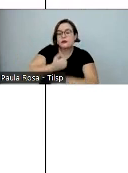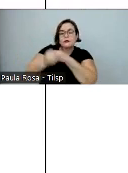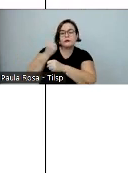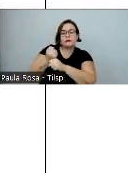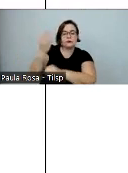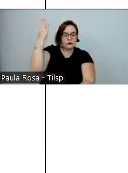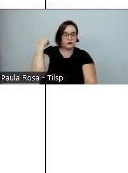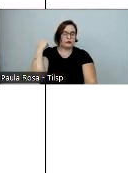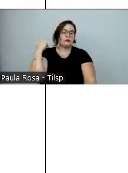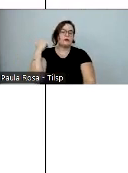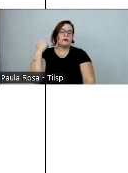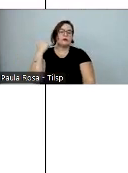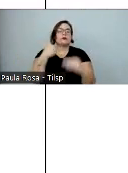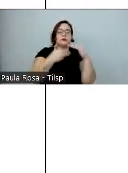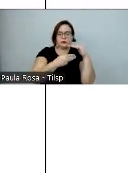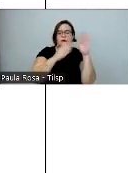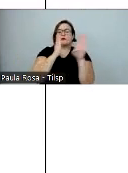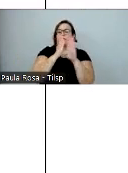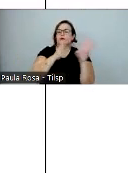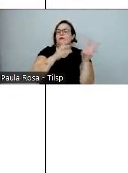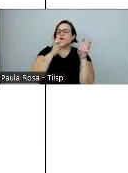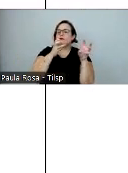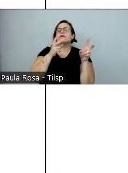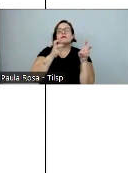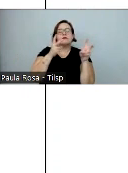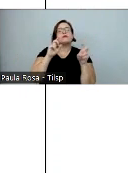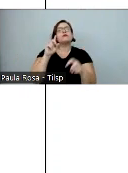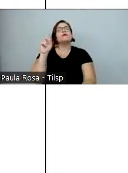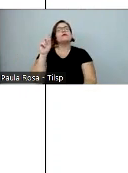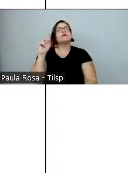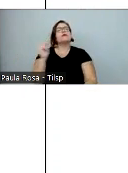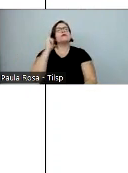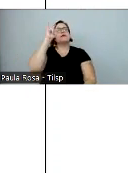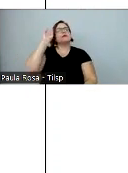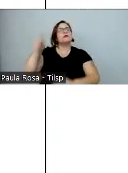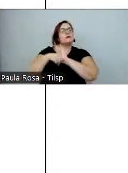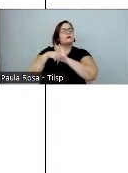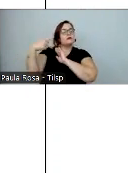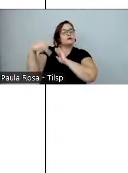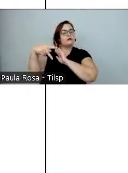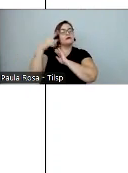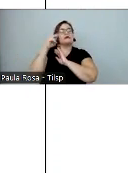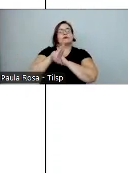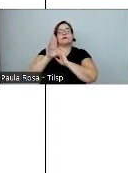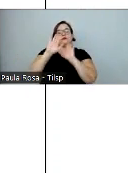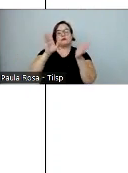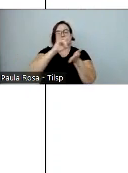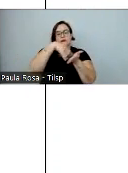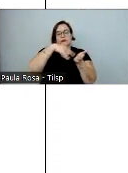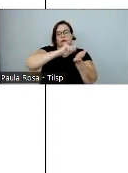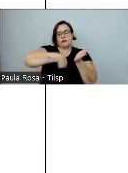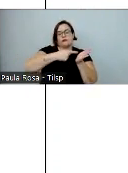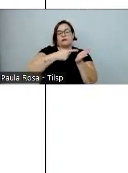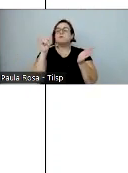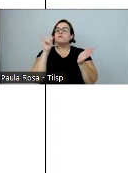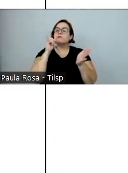sobretudo a importância de termos específicos que ela mesmo a própria organização já vem utilizando e seus documentos como diversidade